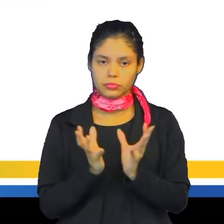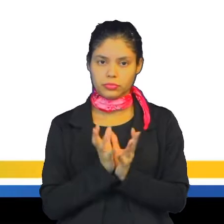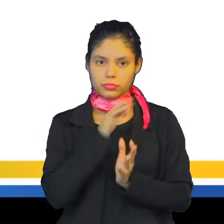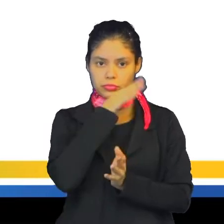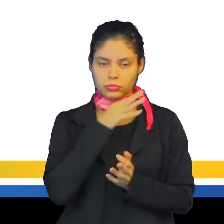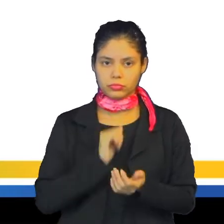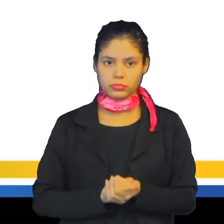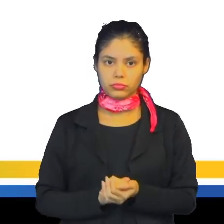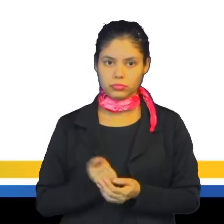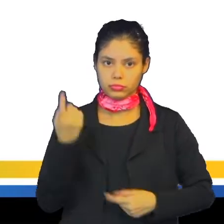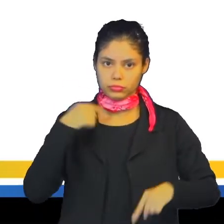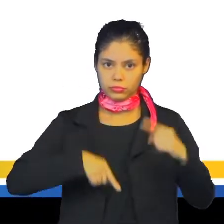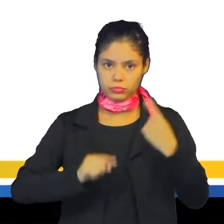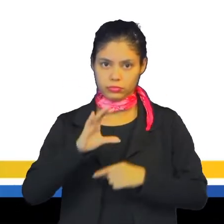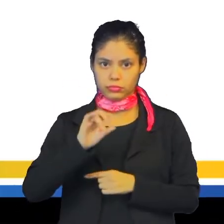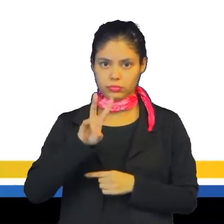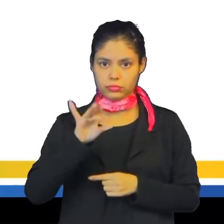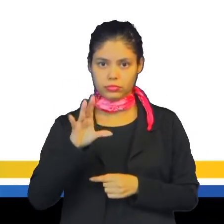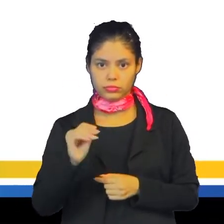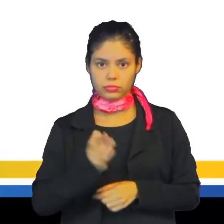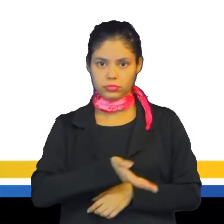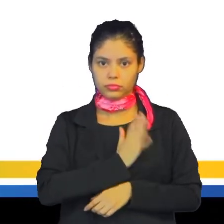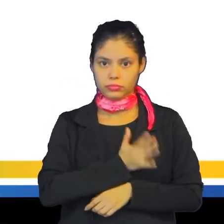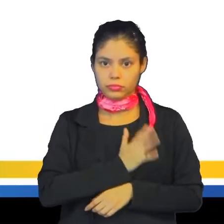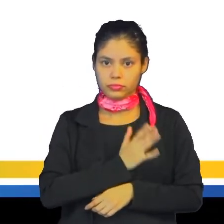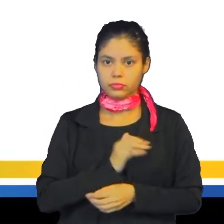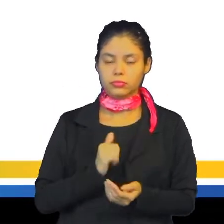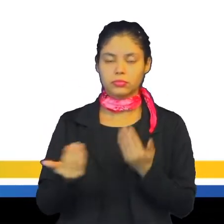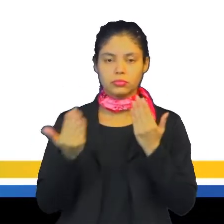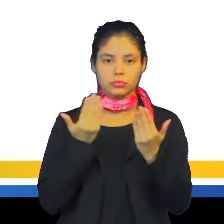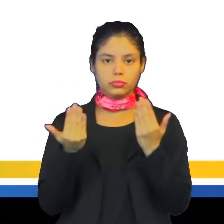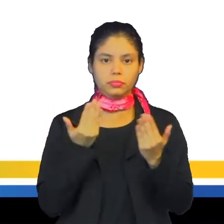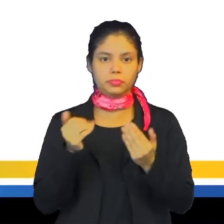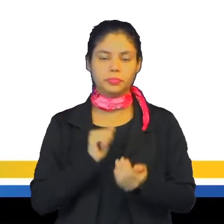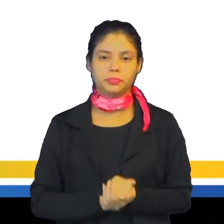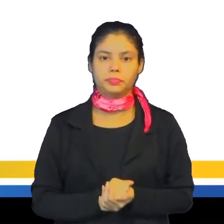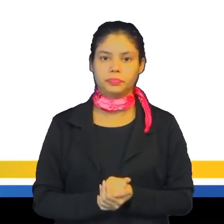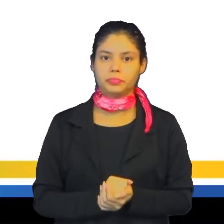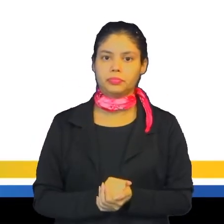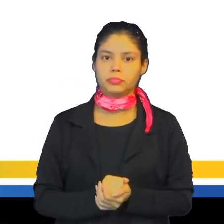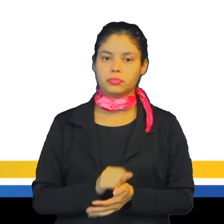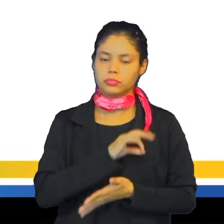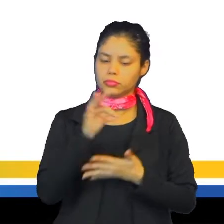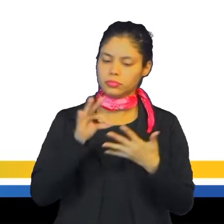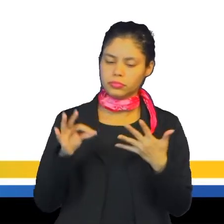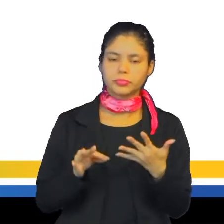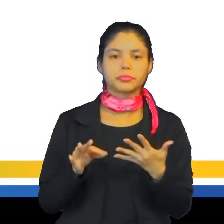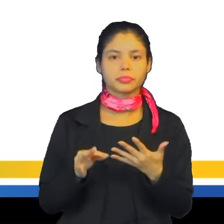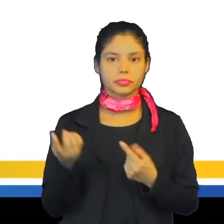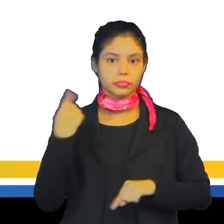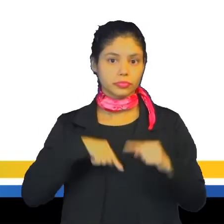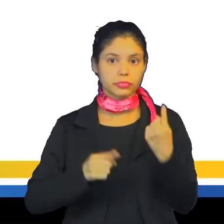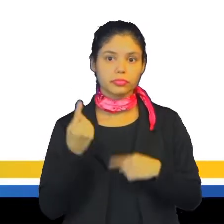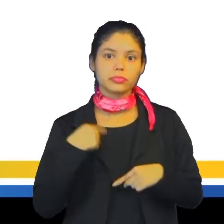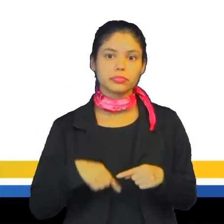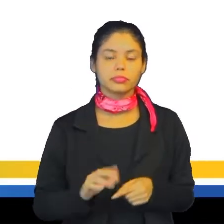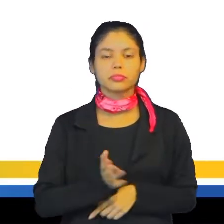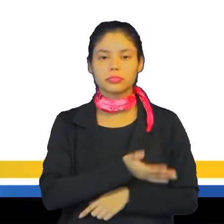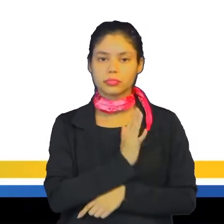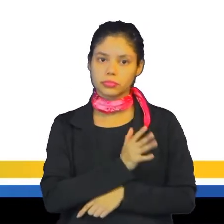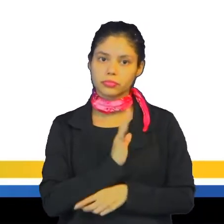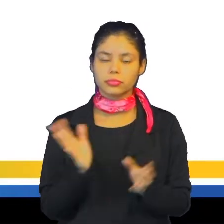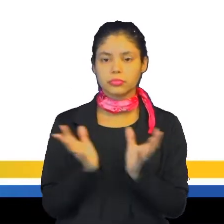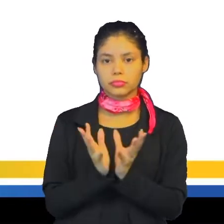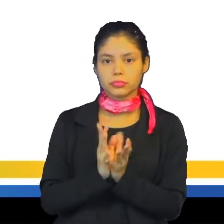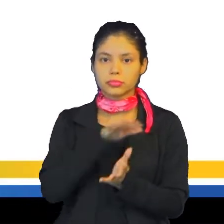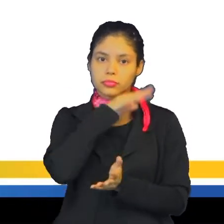animal, circulação e cavidades cardíacas. Então, se a gente for comparar, né, os tipos de circulação com os tipos de coração e o